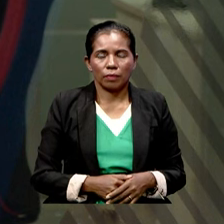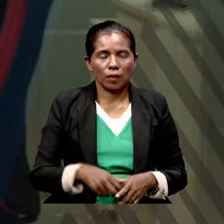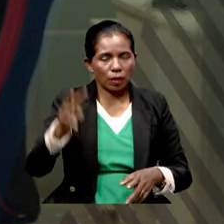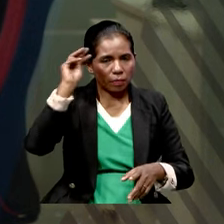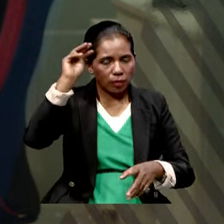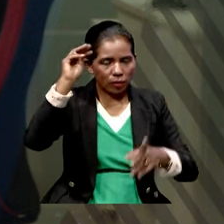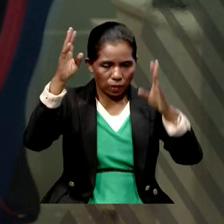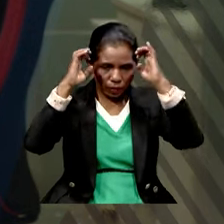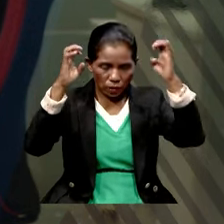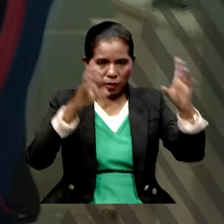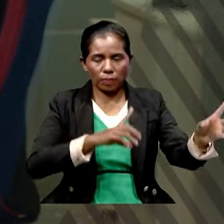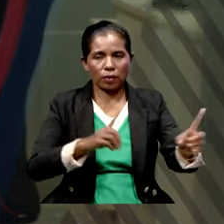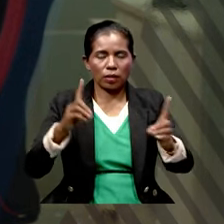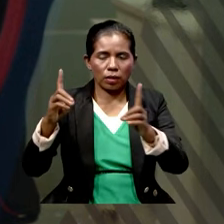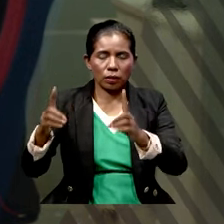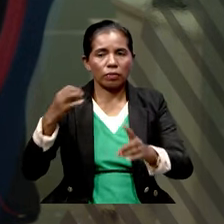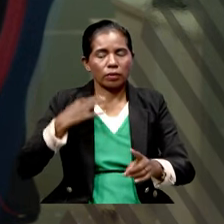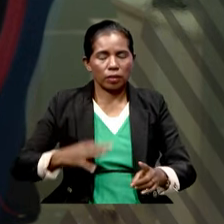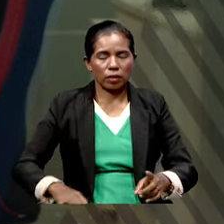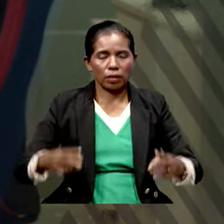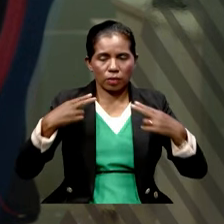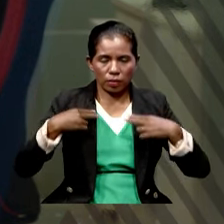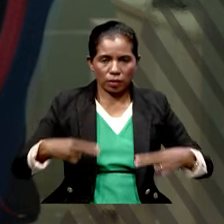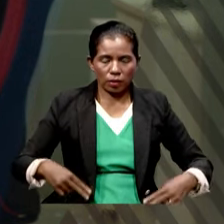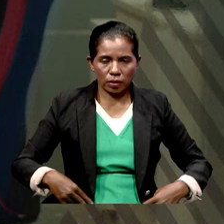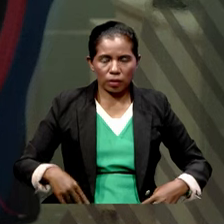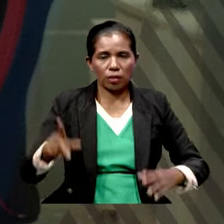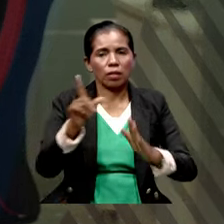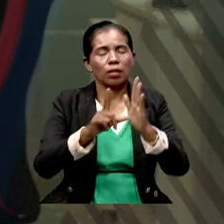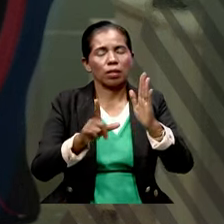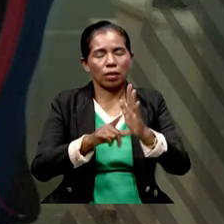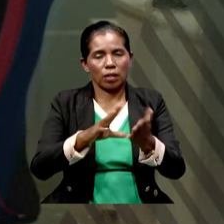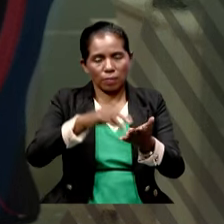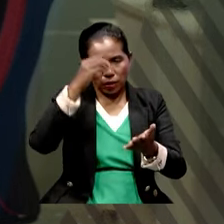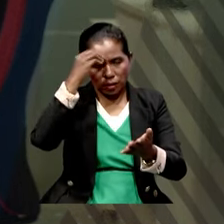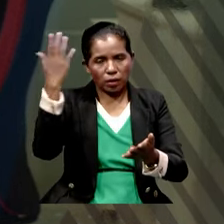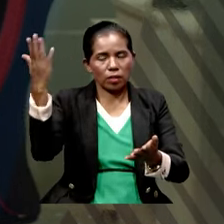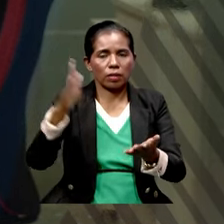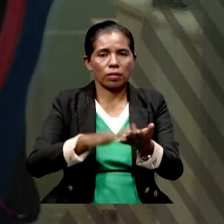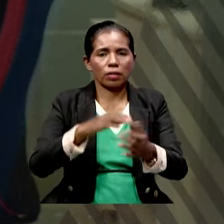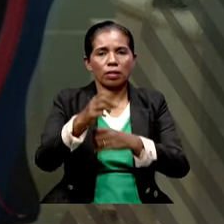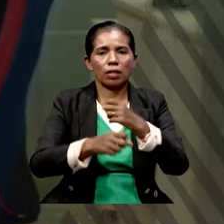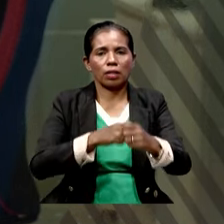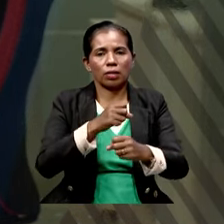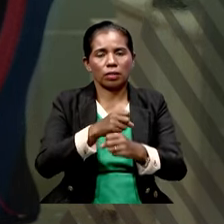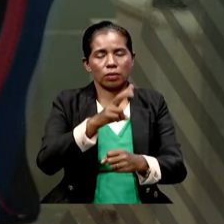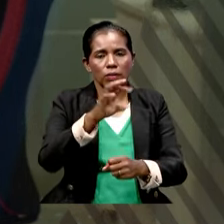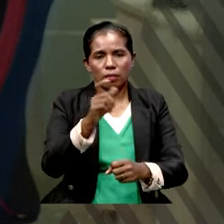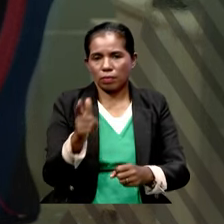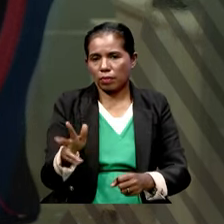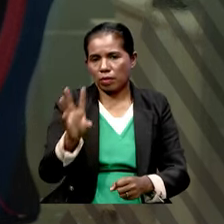Ministério de Educação se implementa fraternidade humana e currículum ensino-aprendizagem na Escola Sira Yatinan, Rihun Rua, Ronulo Resenen.